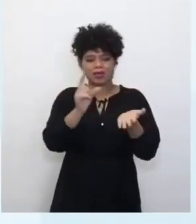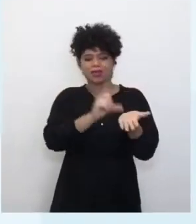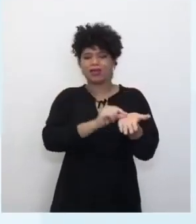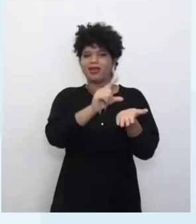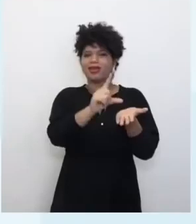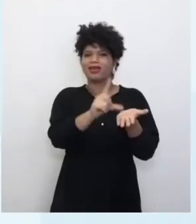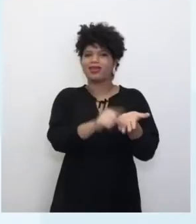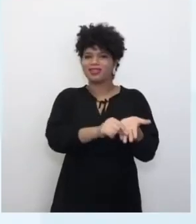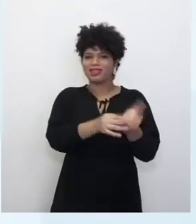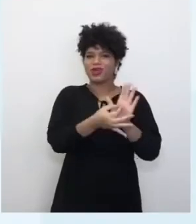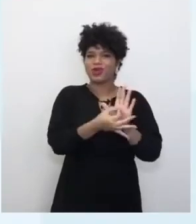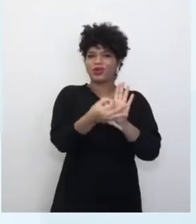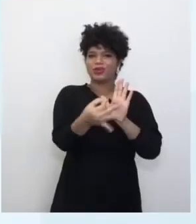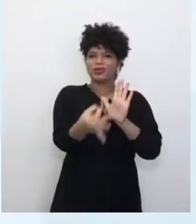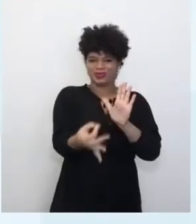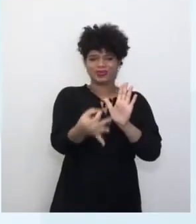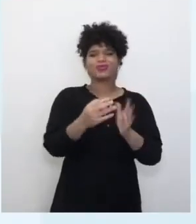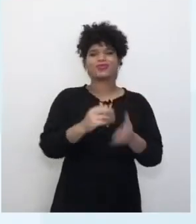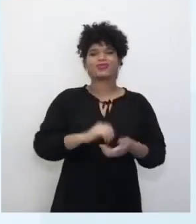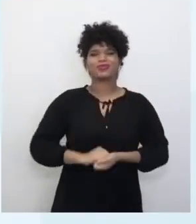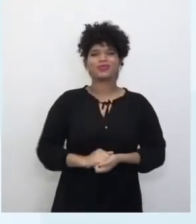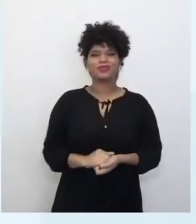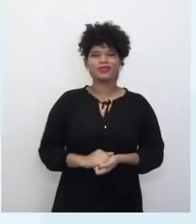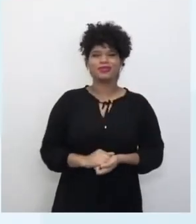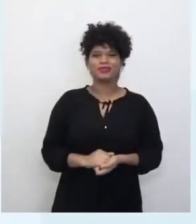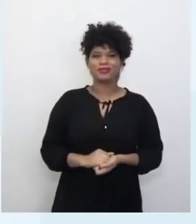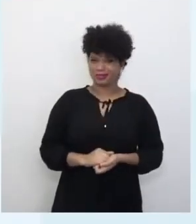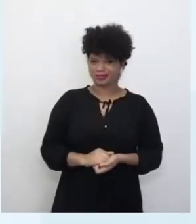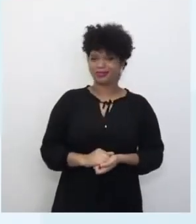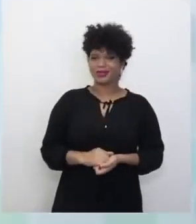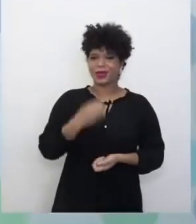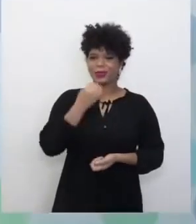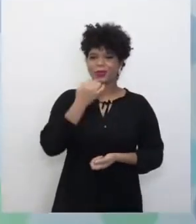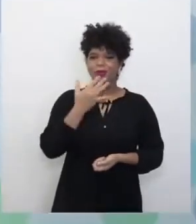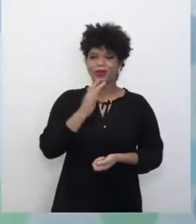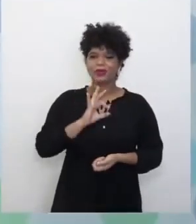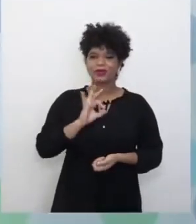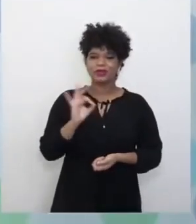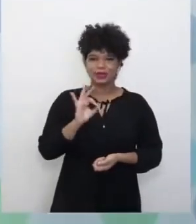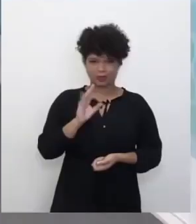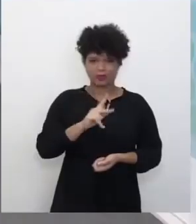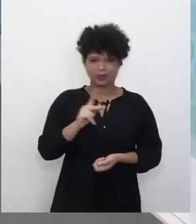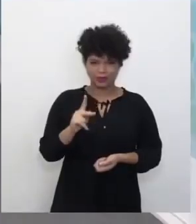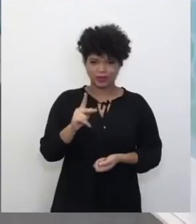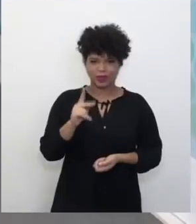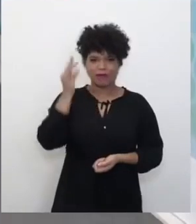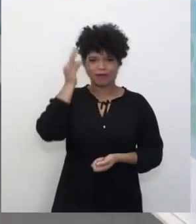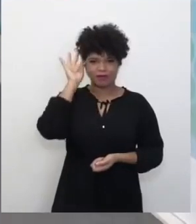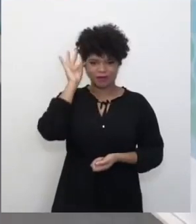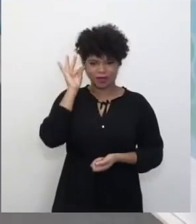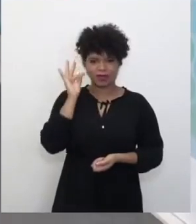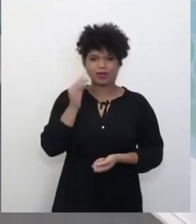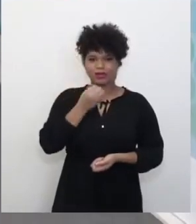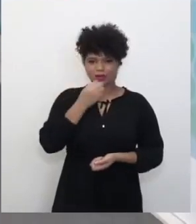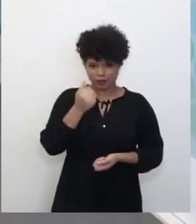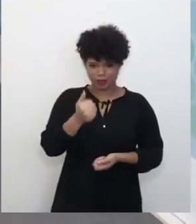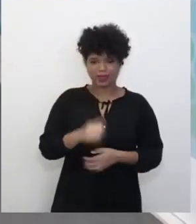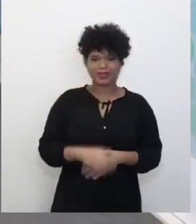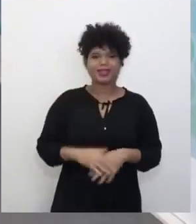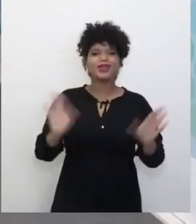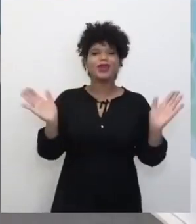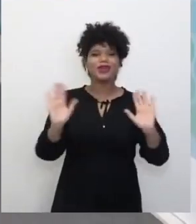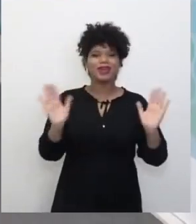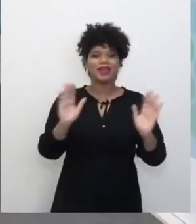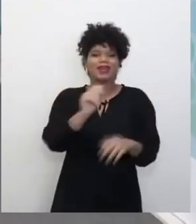como argumentos no artigo de opinião. Então, muito bem, professor Mauro, tudo bem? Tudo bem, professora Silene. Olá,